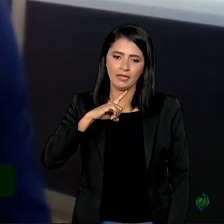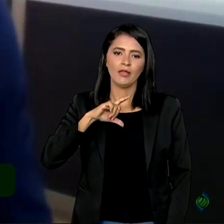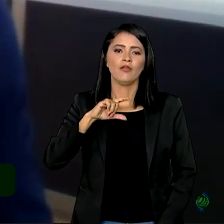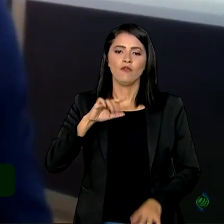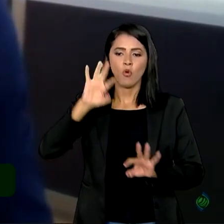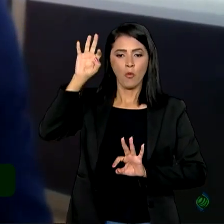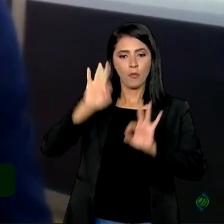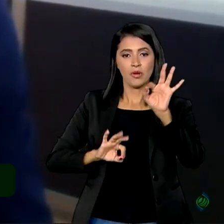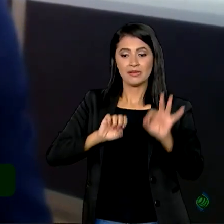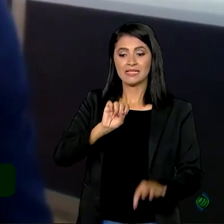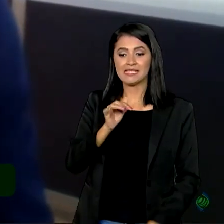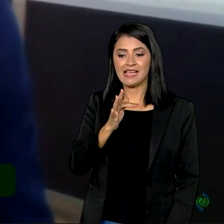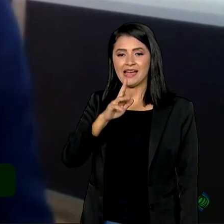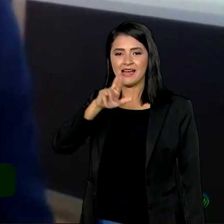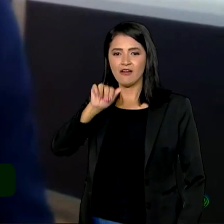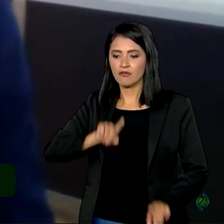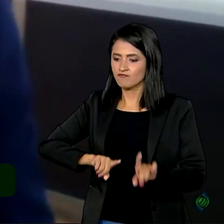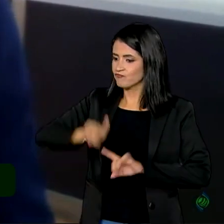safra recorde,